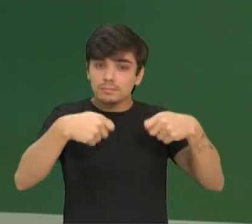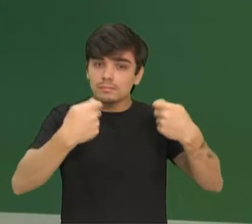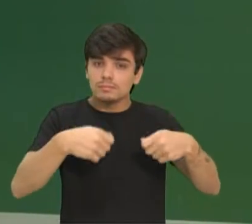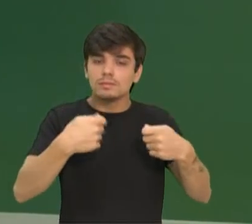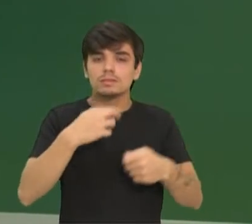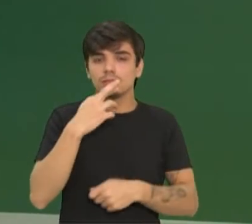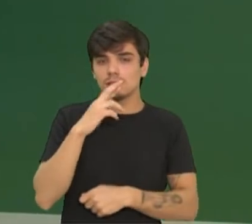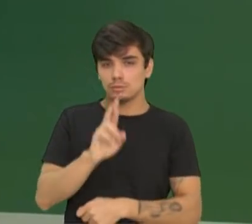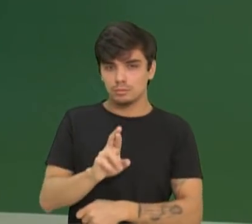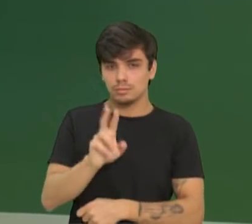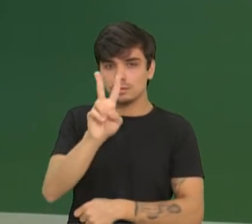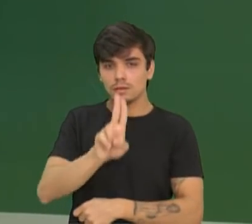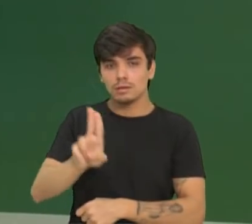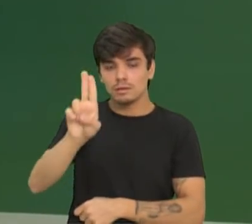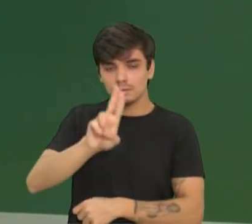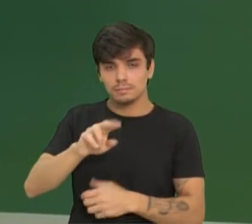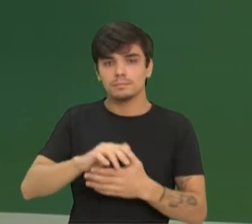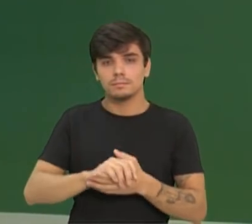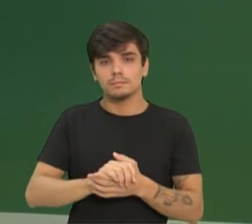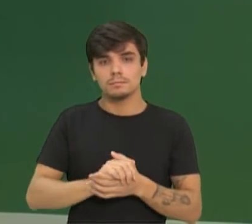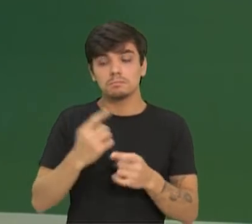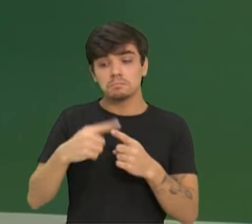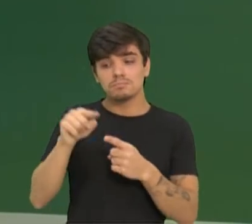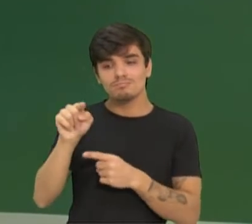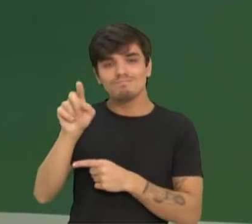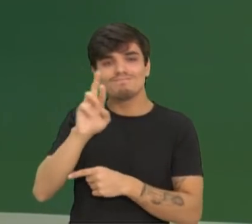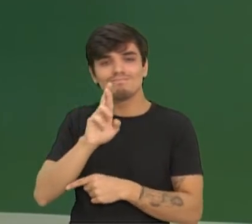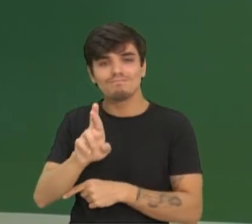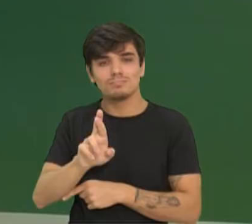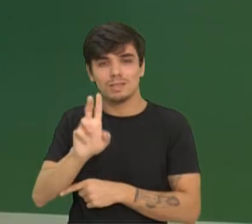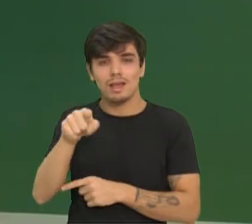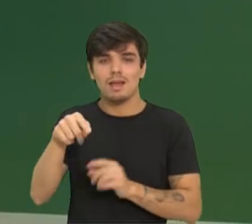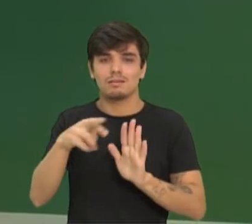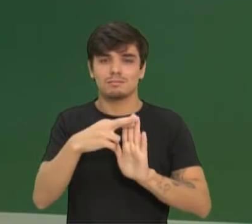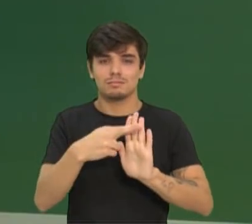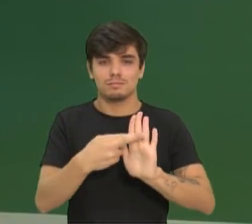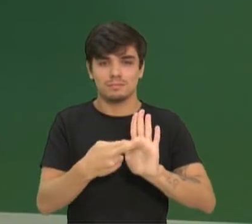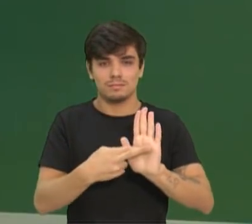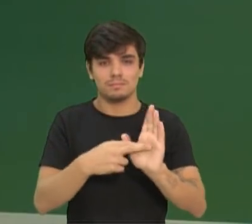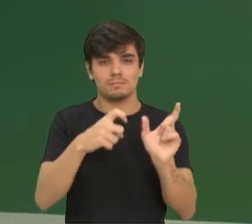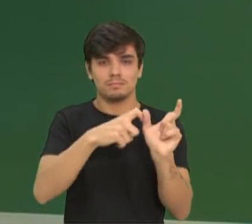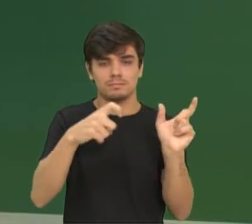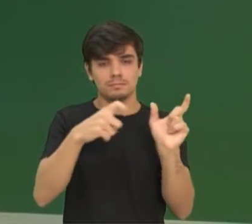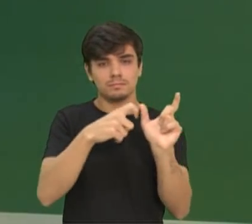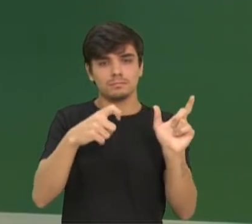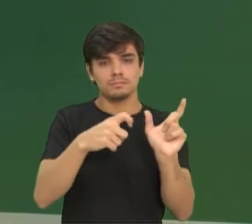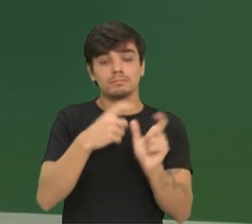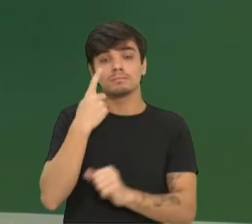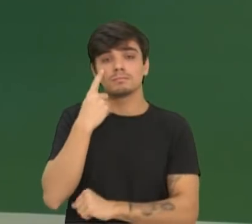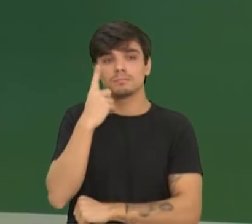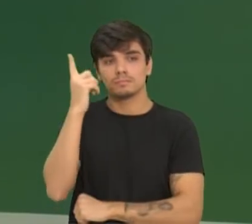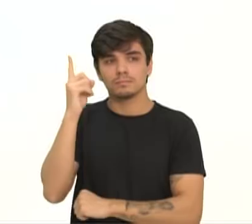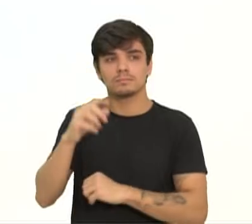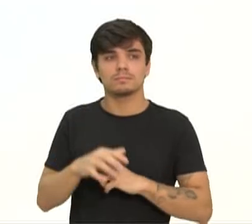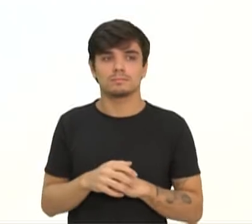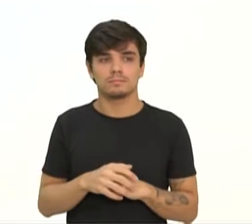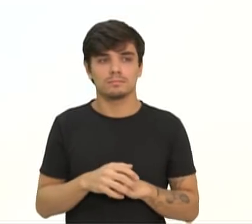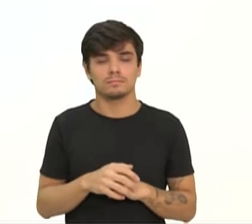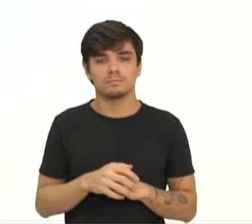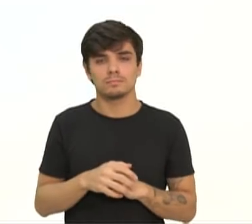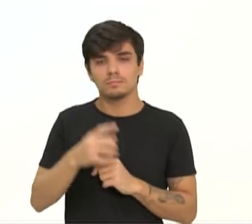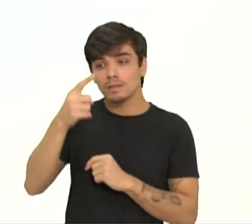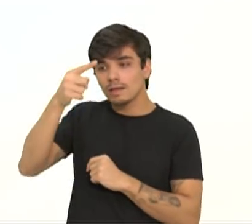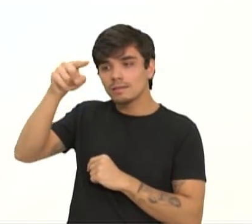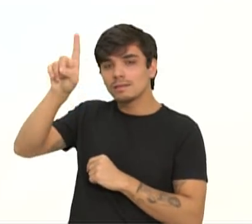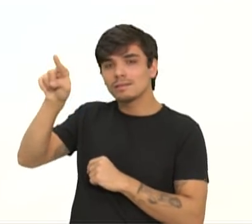das respostas que utilizamos, porque elas basicamente são a regra das oxítonas. Então veja só. São